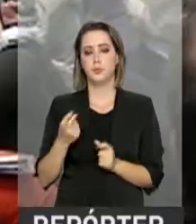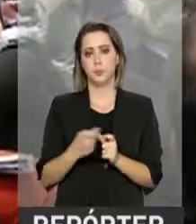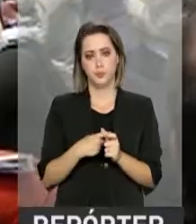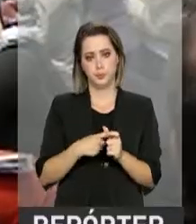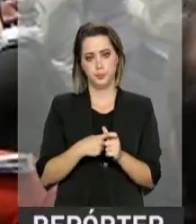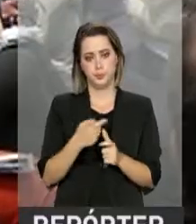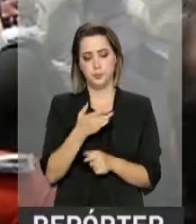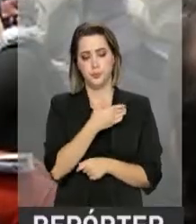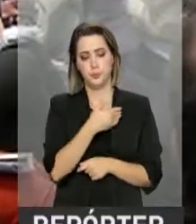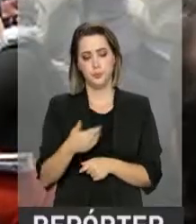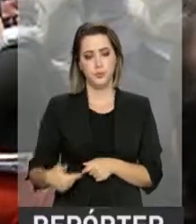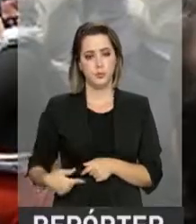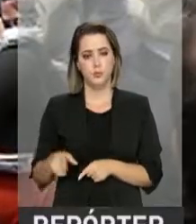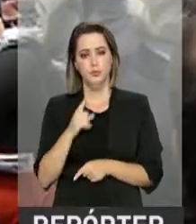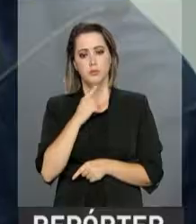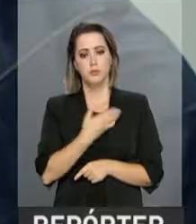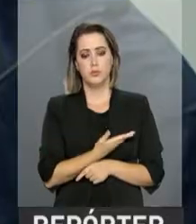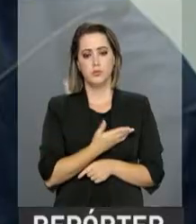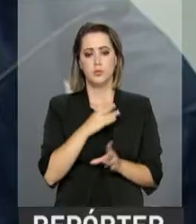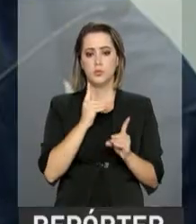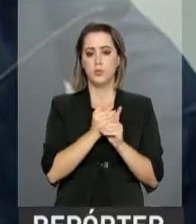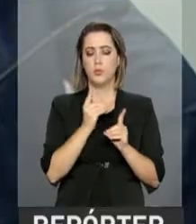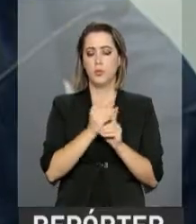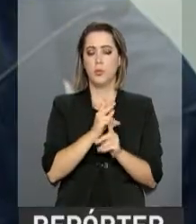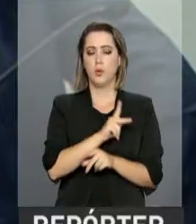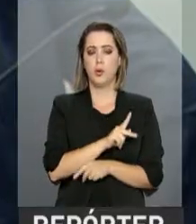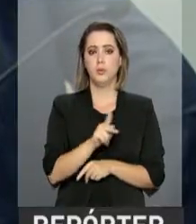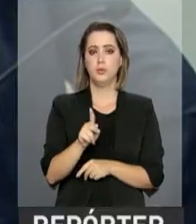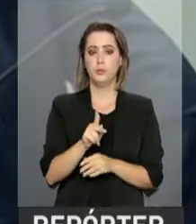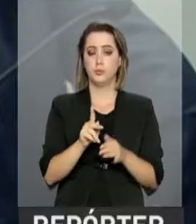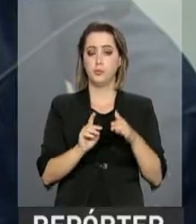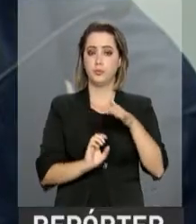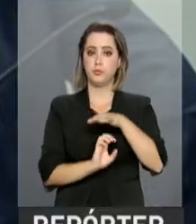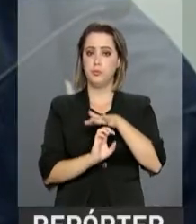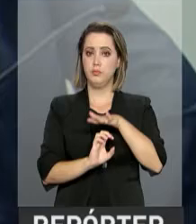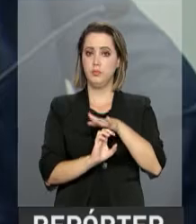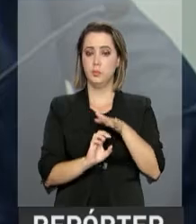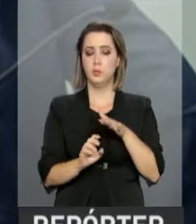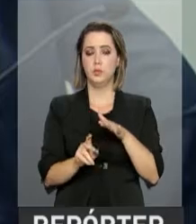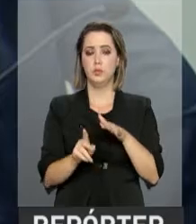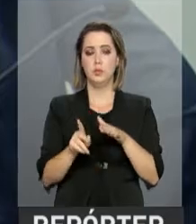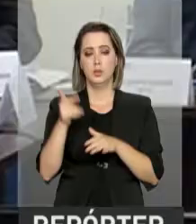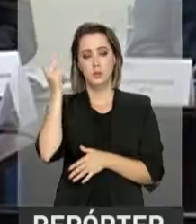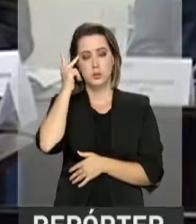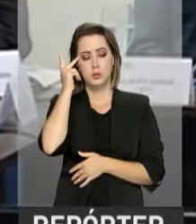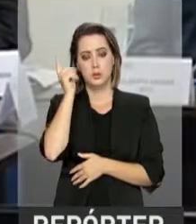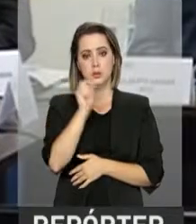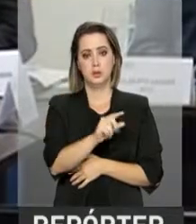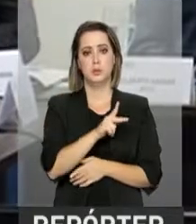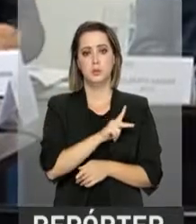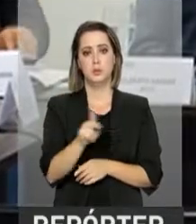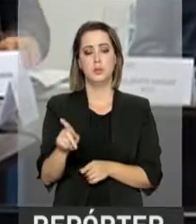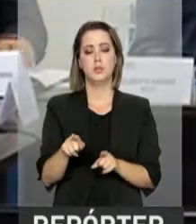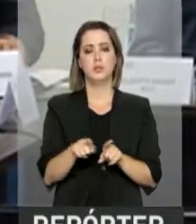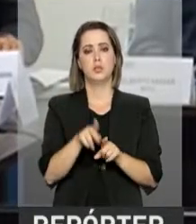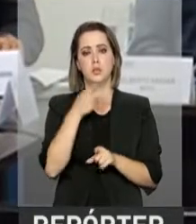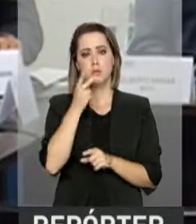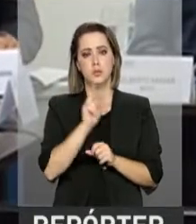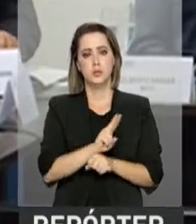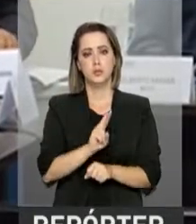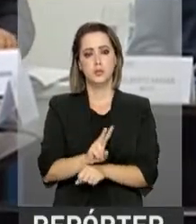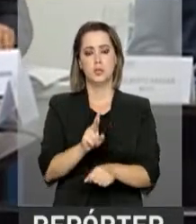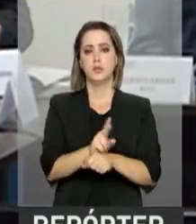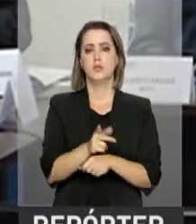Em encontro com empresários em São Paulo, o presidente Michel Temer voltou a defender a reforma da Previdência para evitar que a situação no